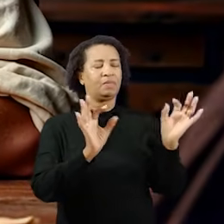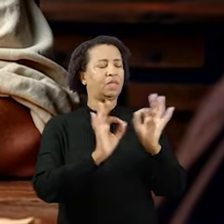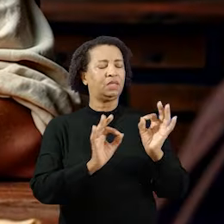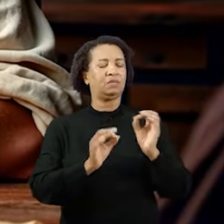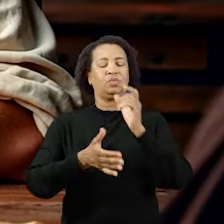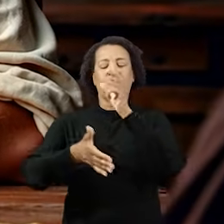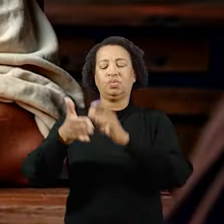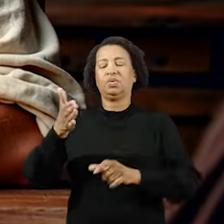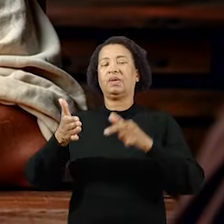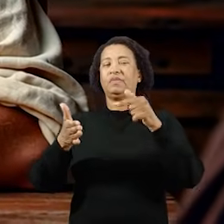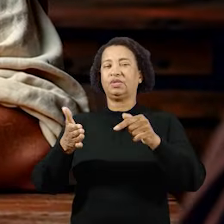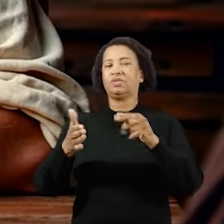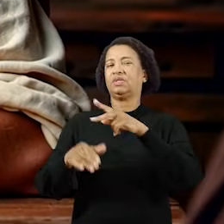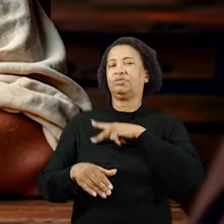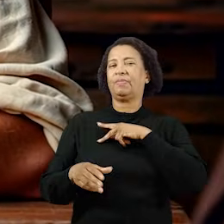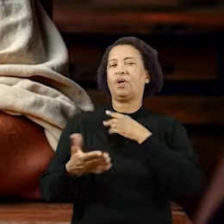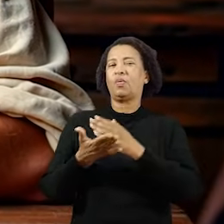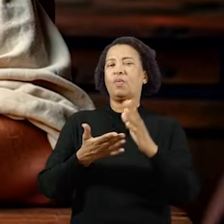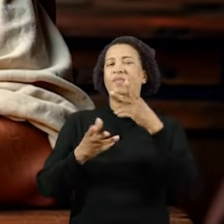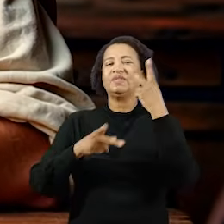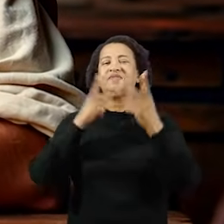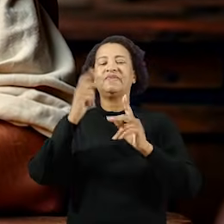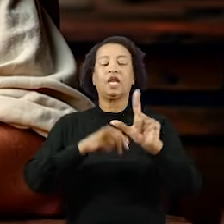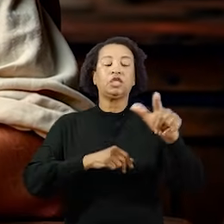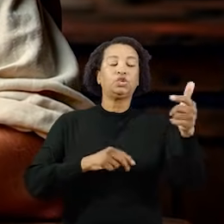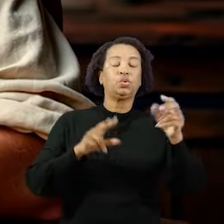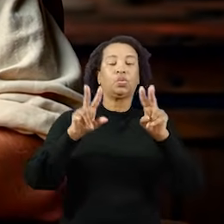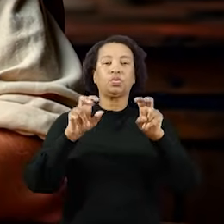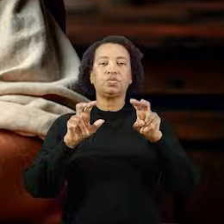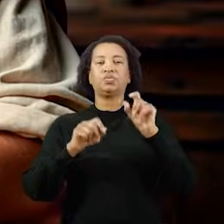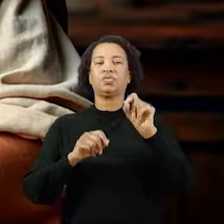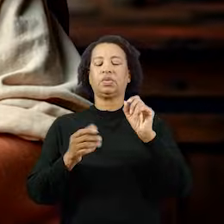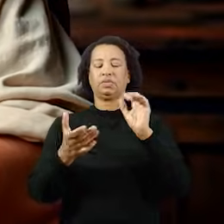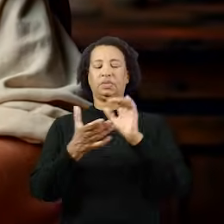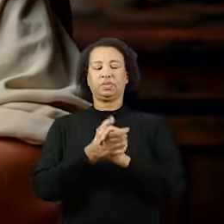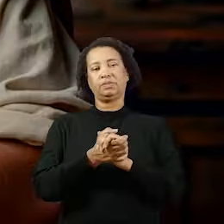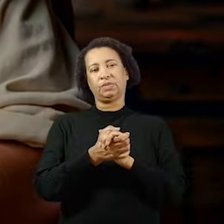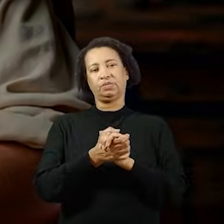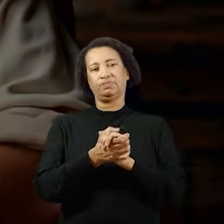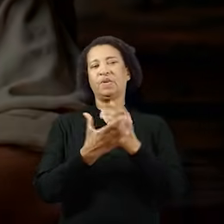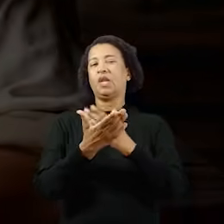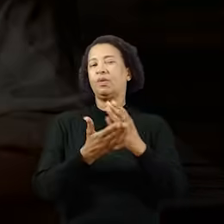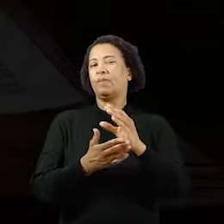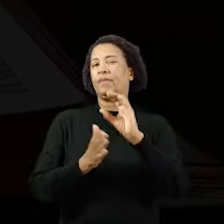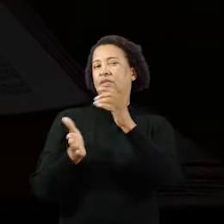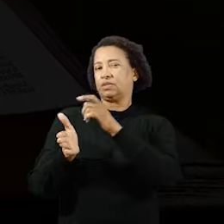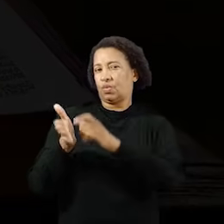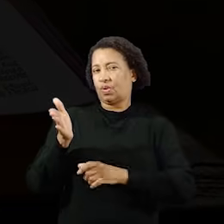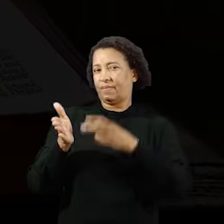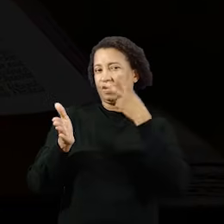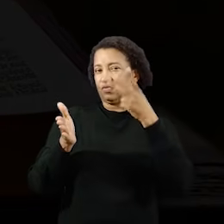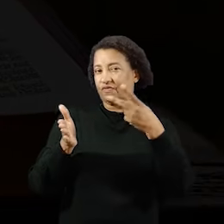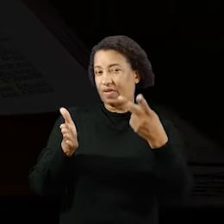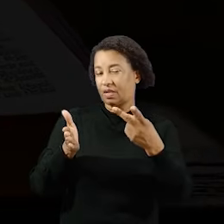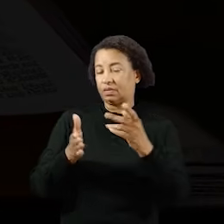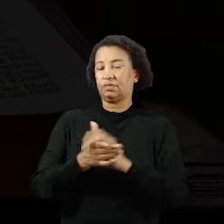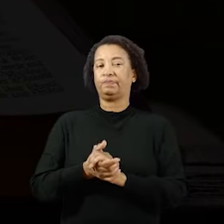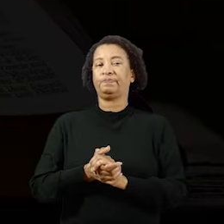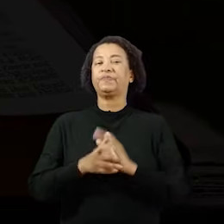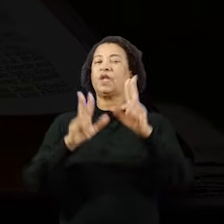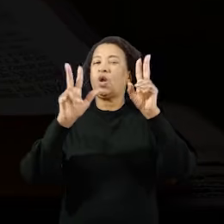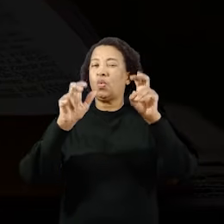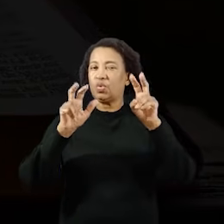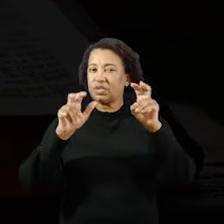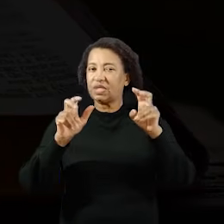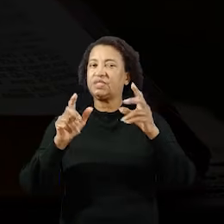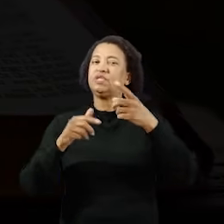capítulo 7, Paulo começa a falar sobre outro assunto, a questão do casamento. Ele inicia o capítulo dizendo: quanto aos